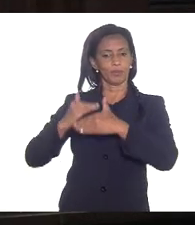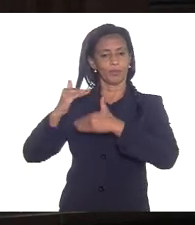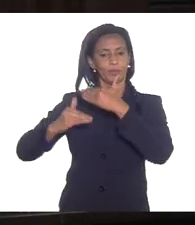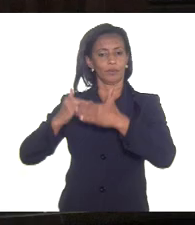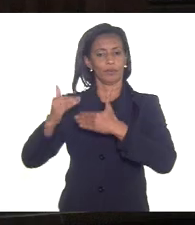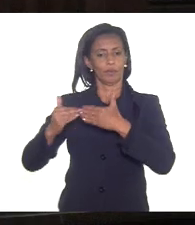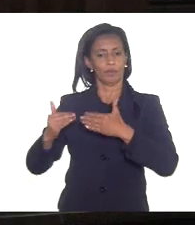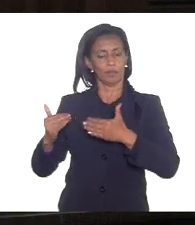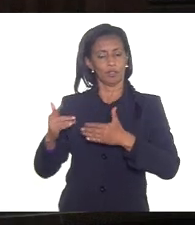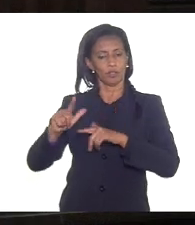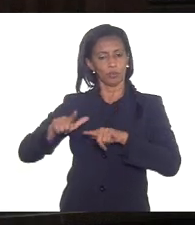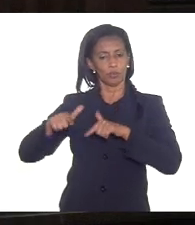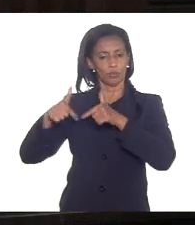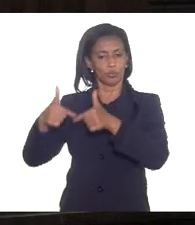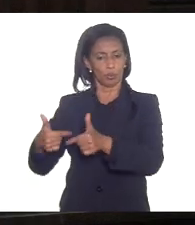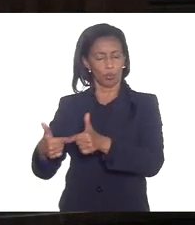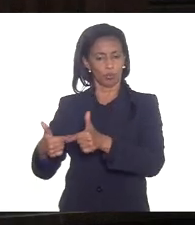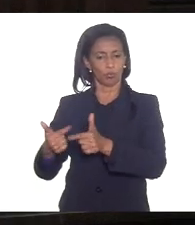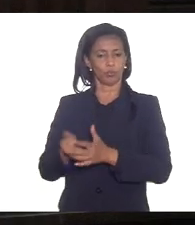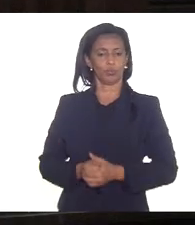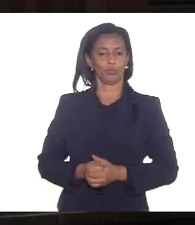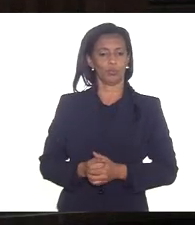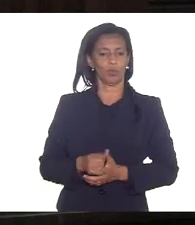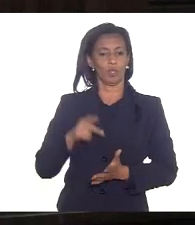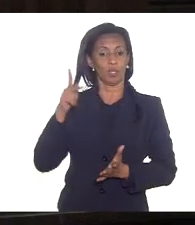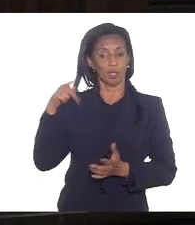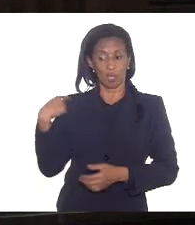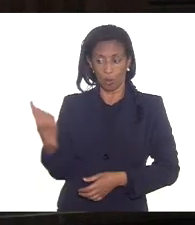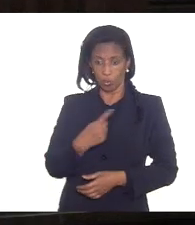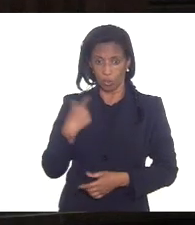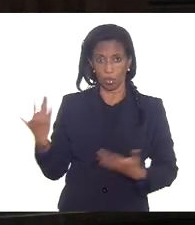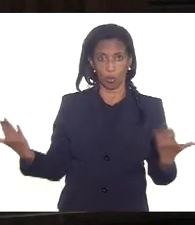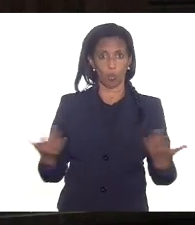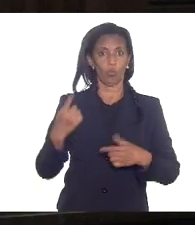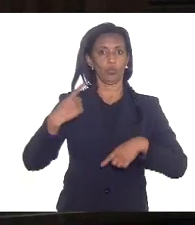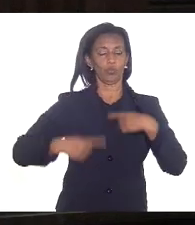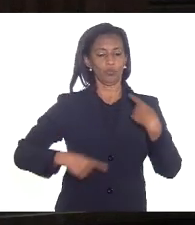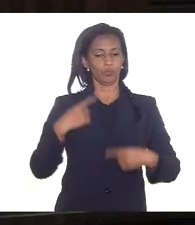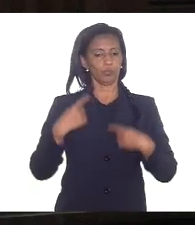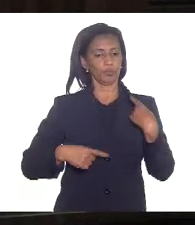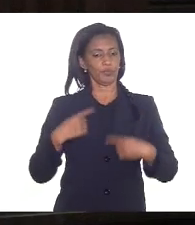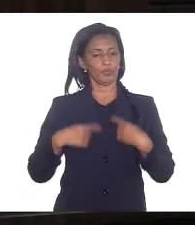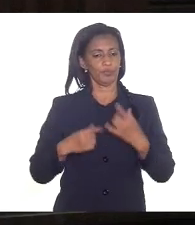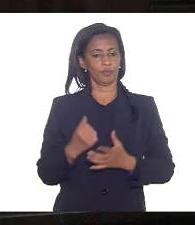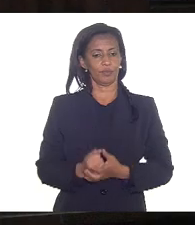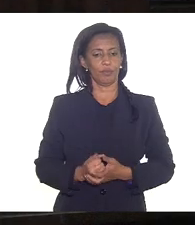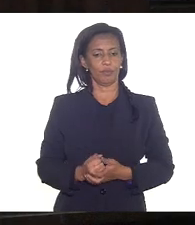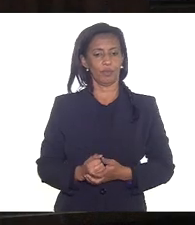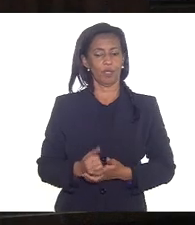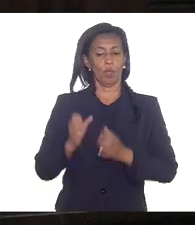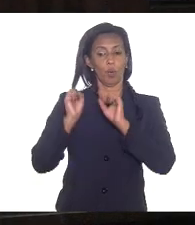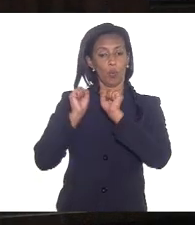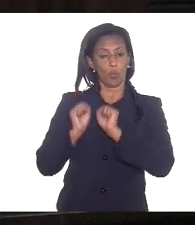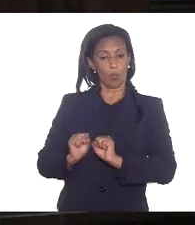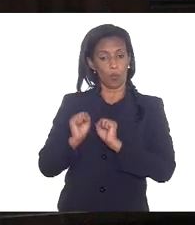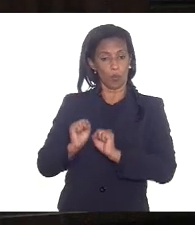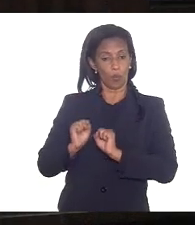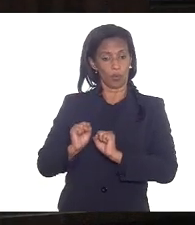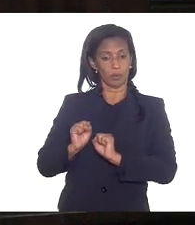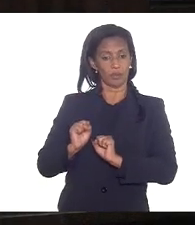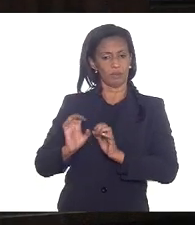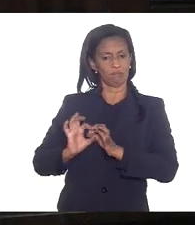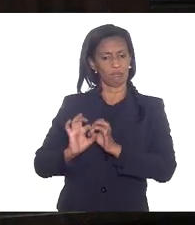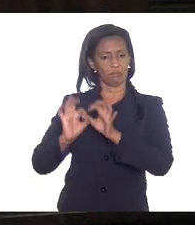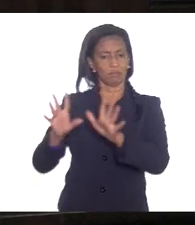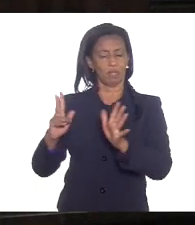processo de execução orçamentária que eu que nós estamos discutindo aqui o pedreiro executivo fica